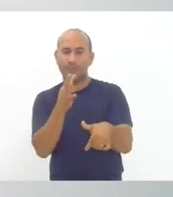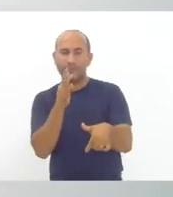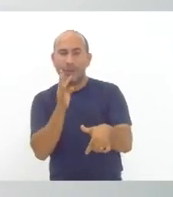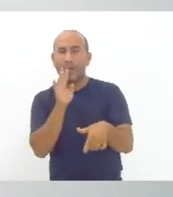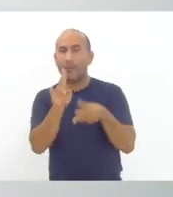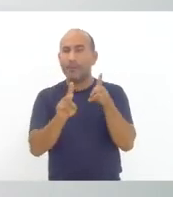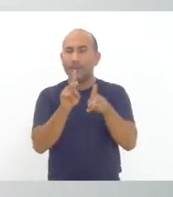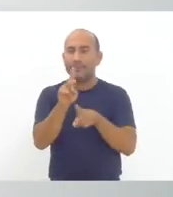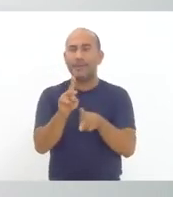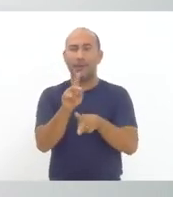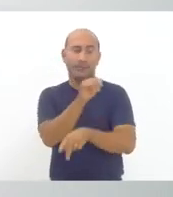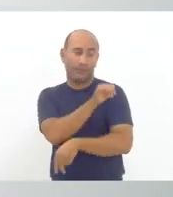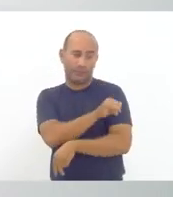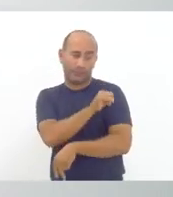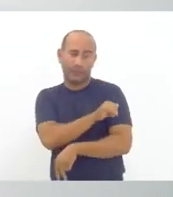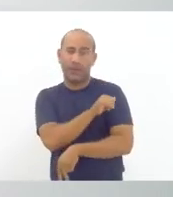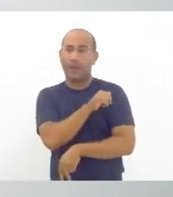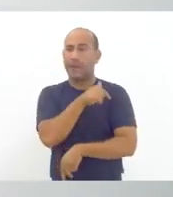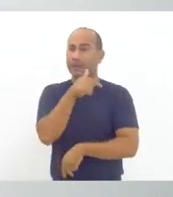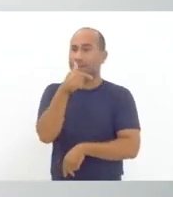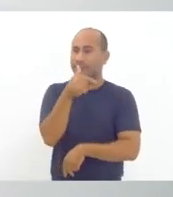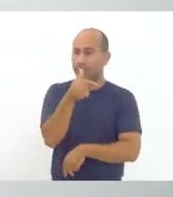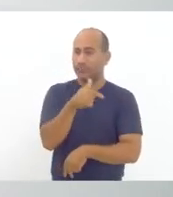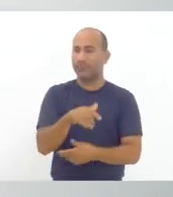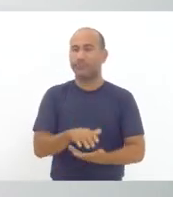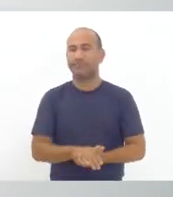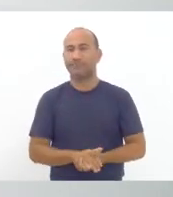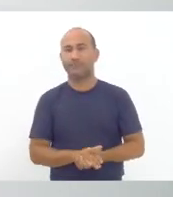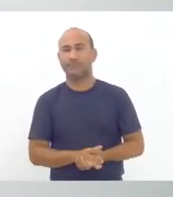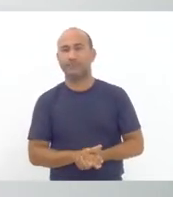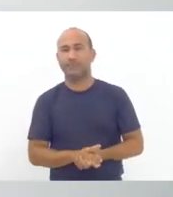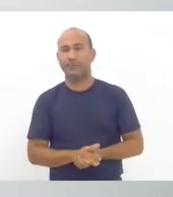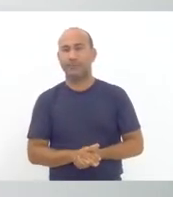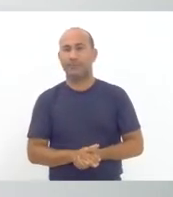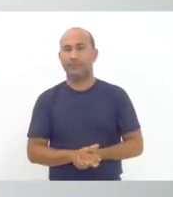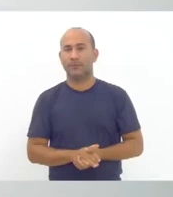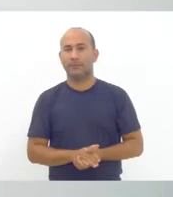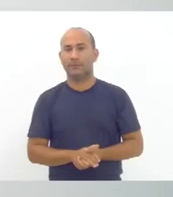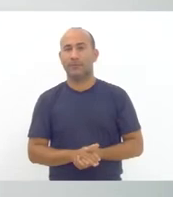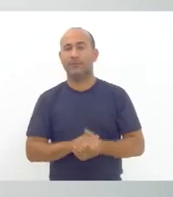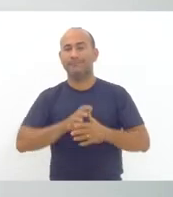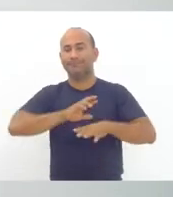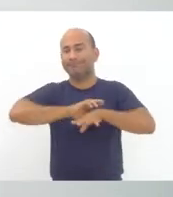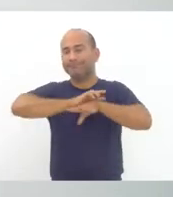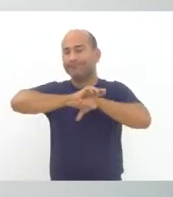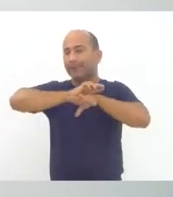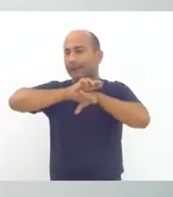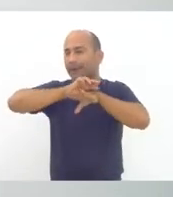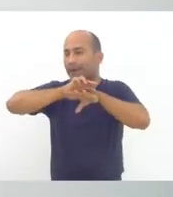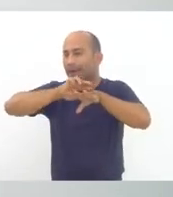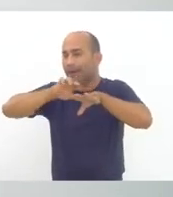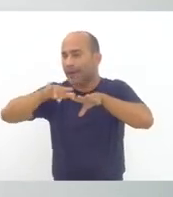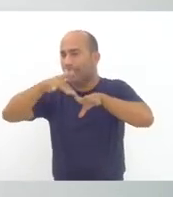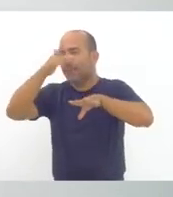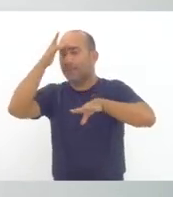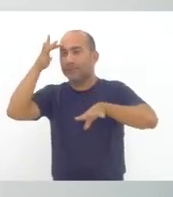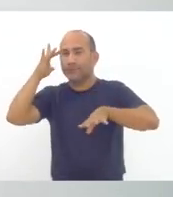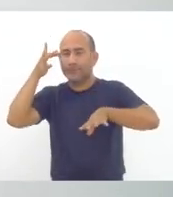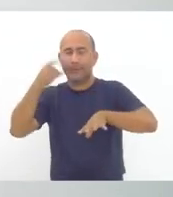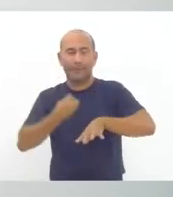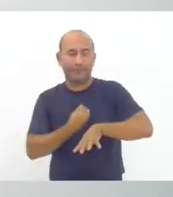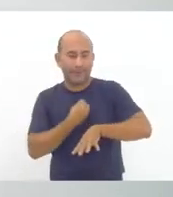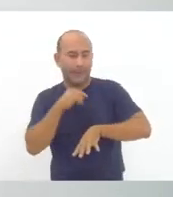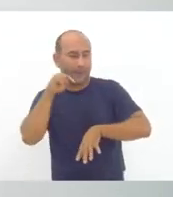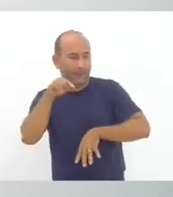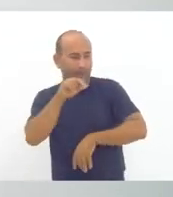população do Rio de Janeiro e segundo de ter enfim entre tantas personalidades tantas pessoas aqui do Rio de